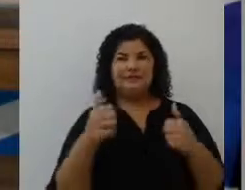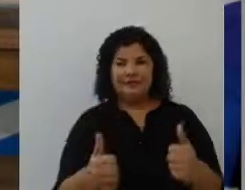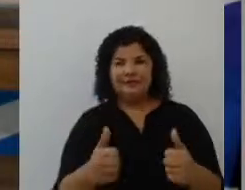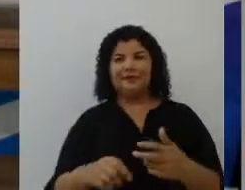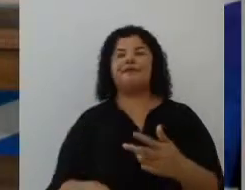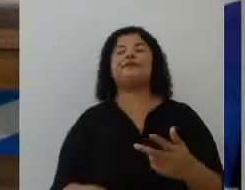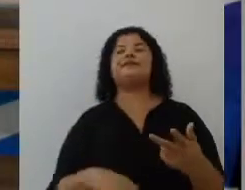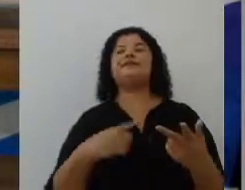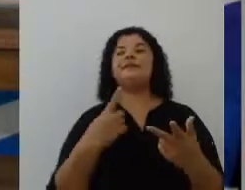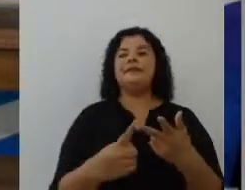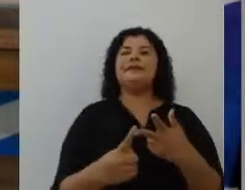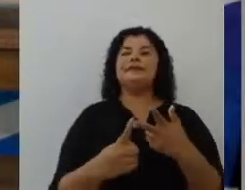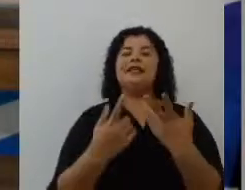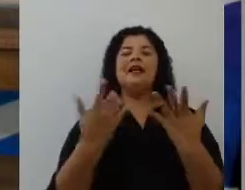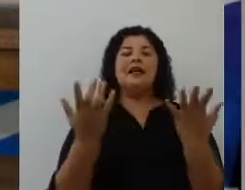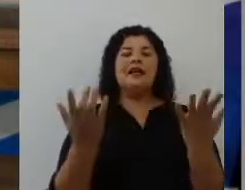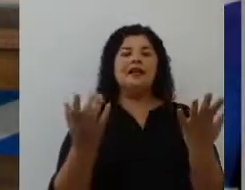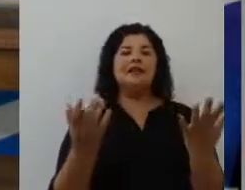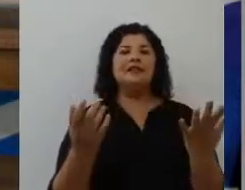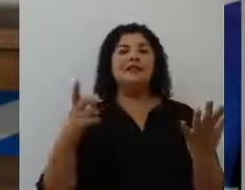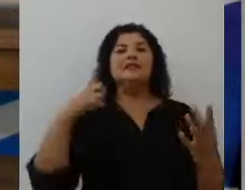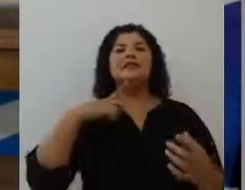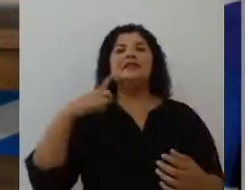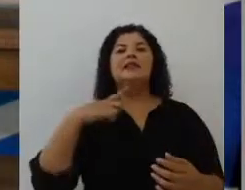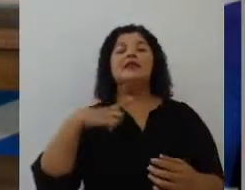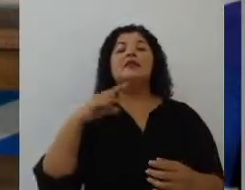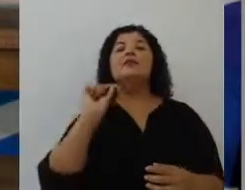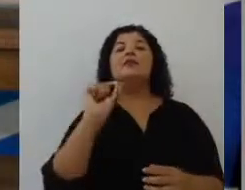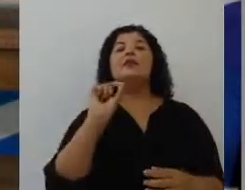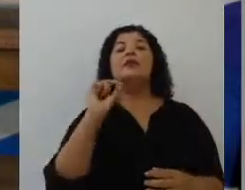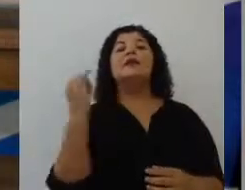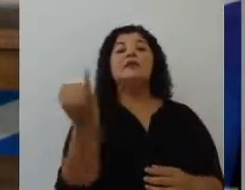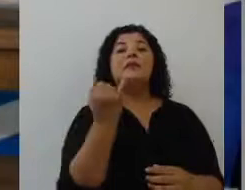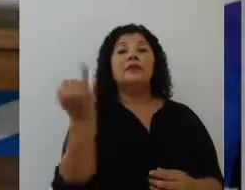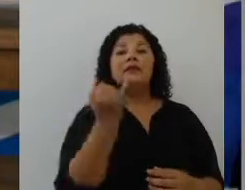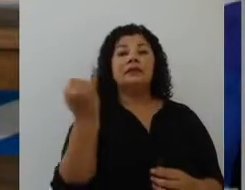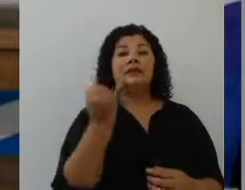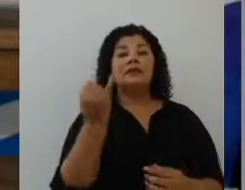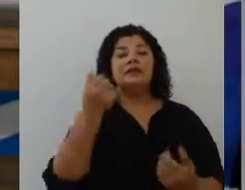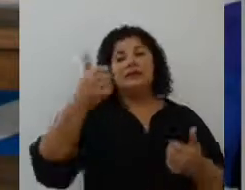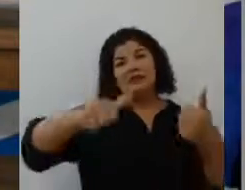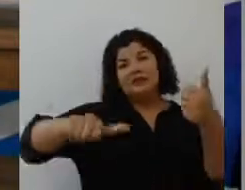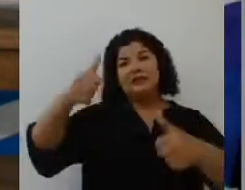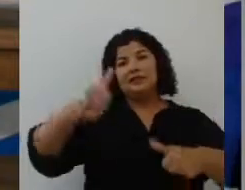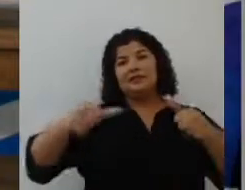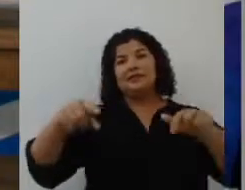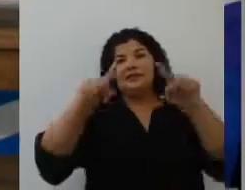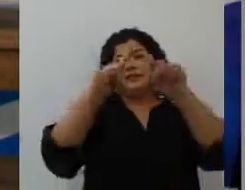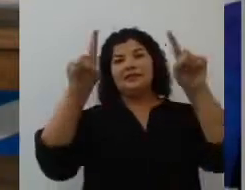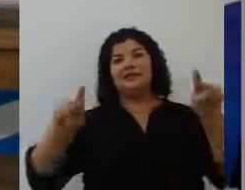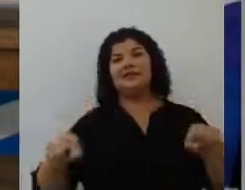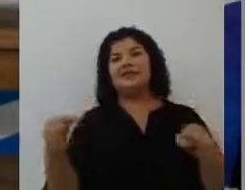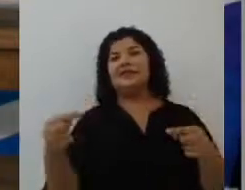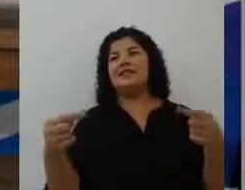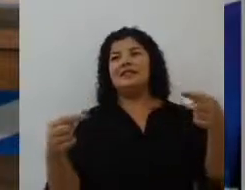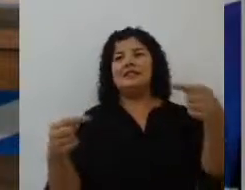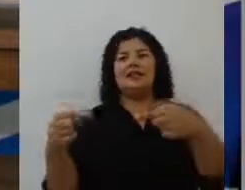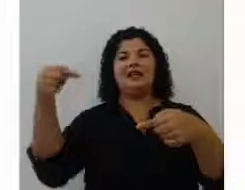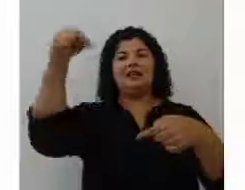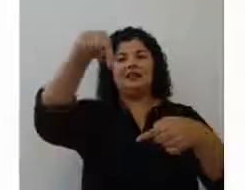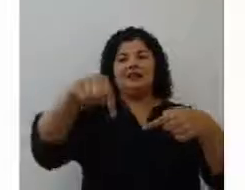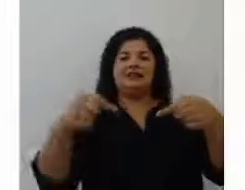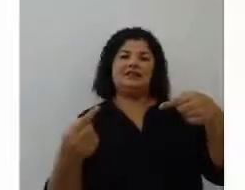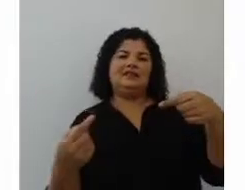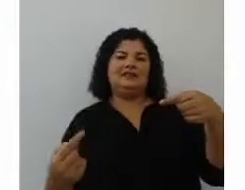aí eu coloquei aqui uma coisa interessante para vocês analisarem, que foi esse quadro com as setinhas, em tela cheia